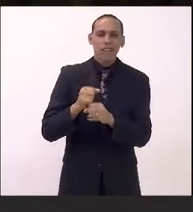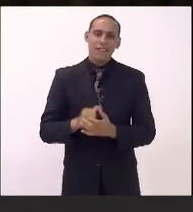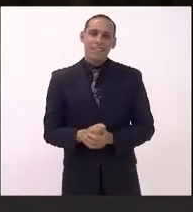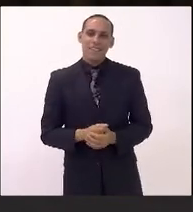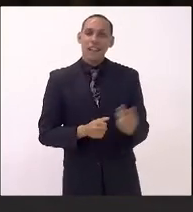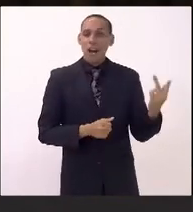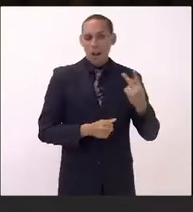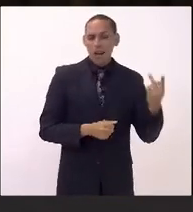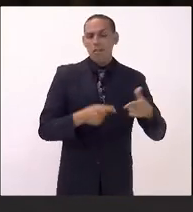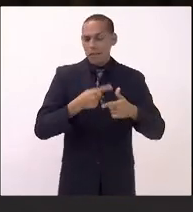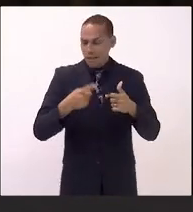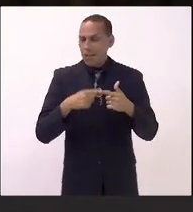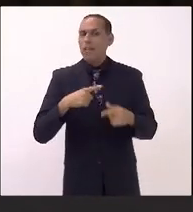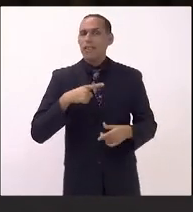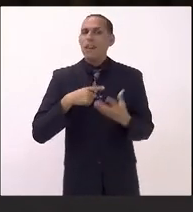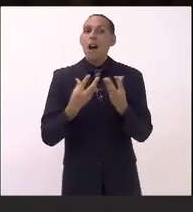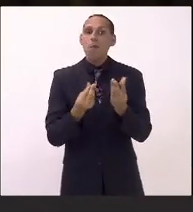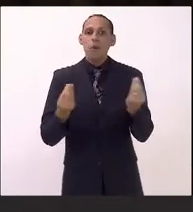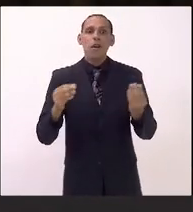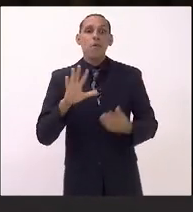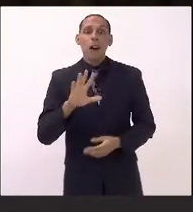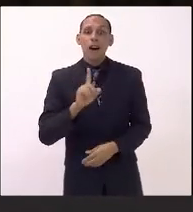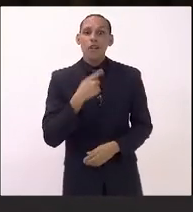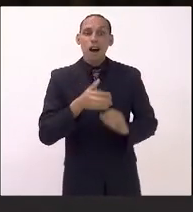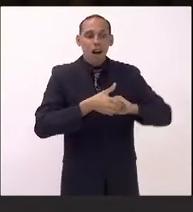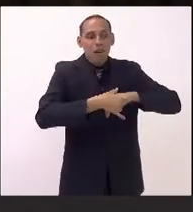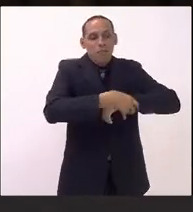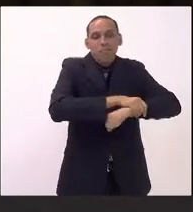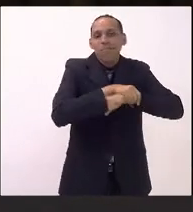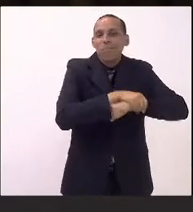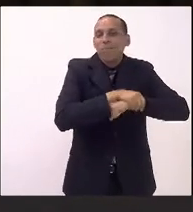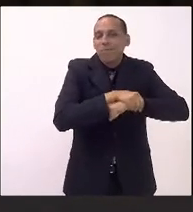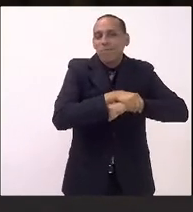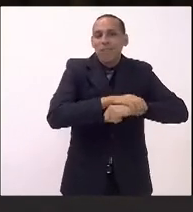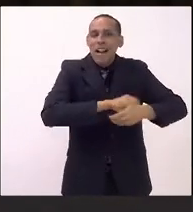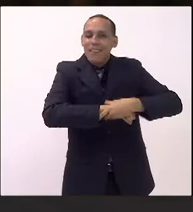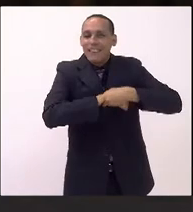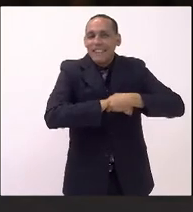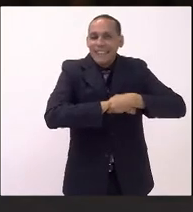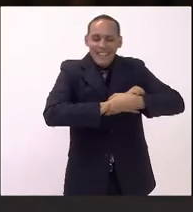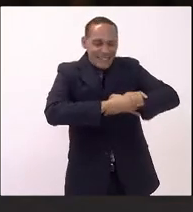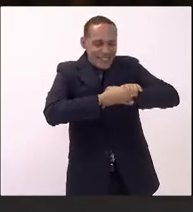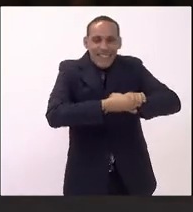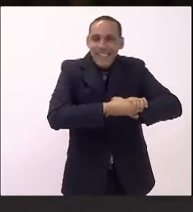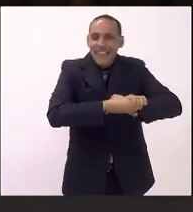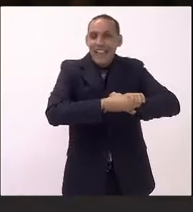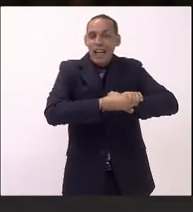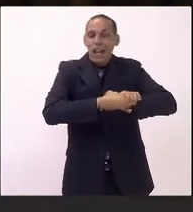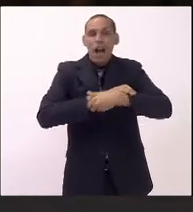tivemos vários problemas, mas nunca soltamos as nossas mãos. E, ao longo desses anos, eu